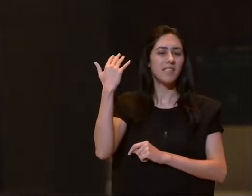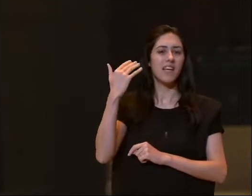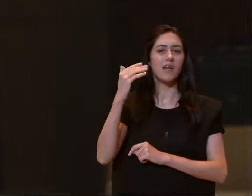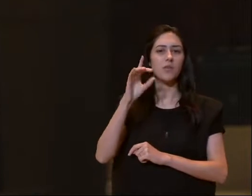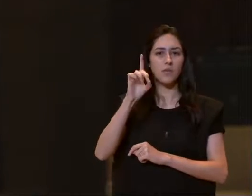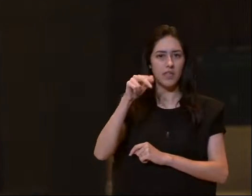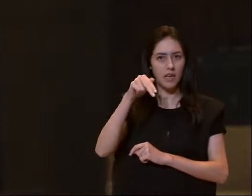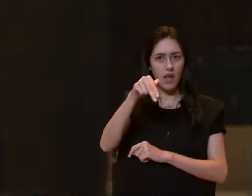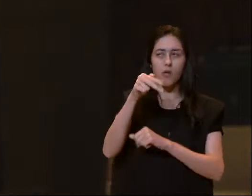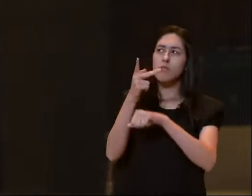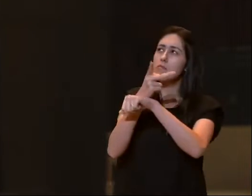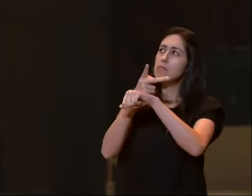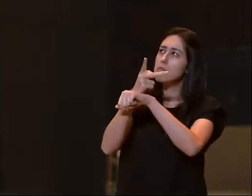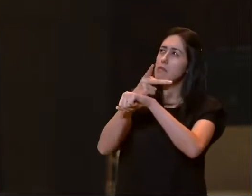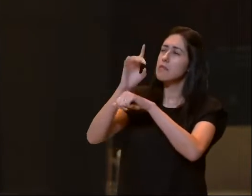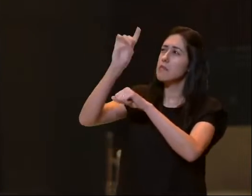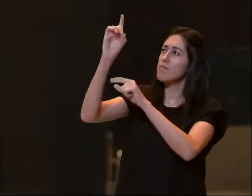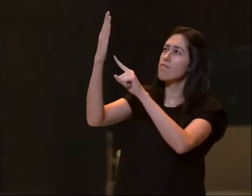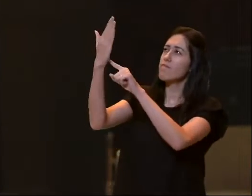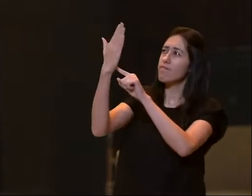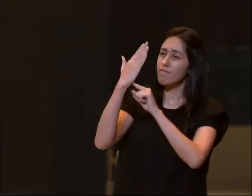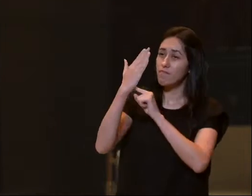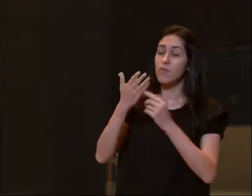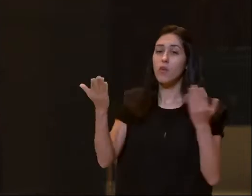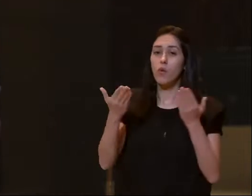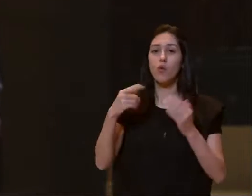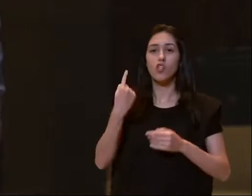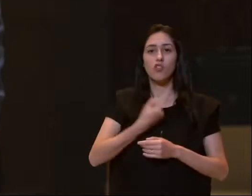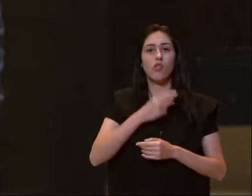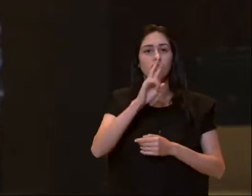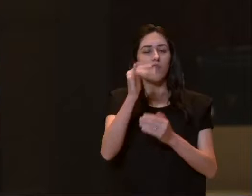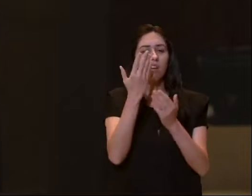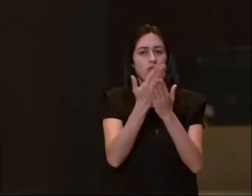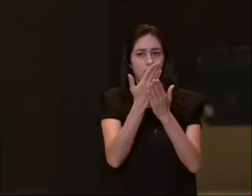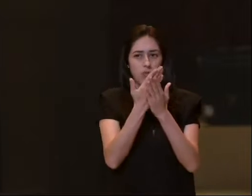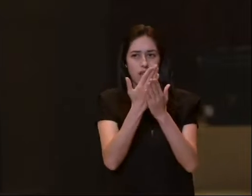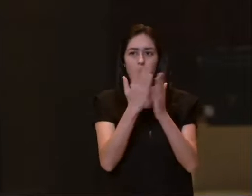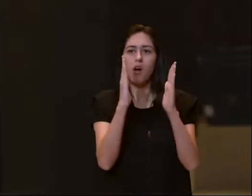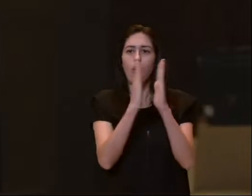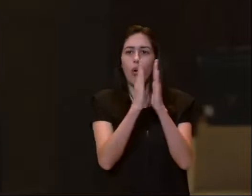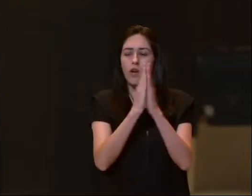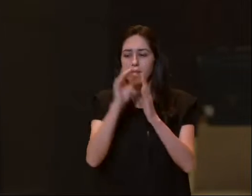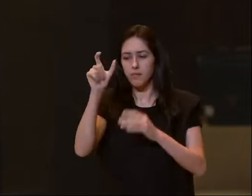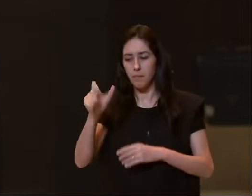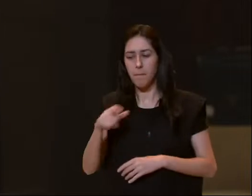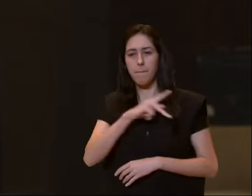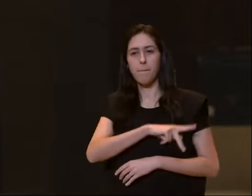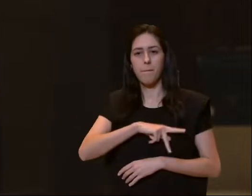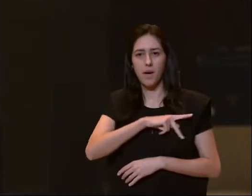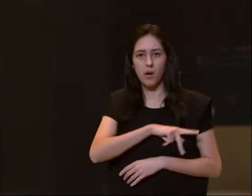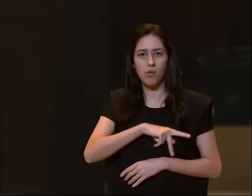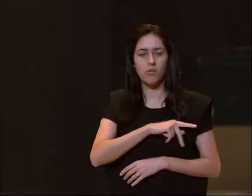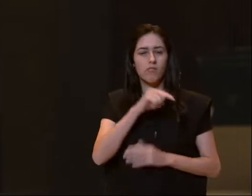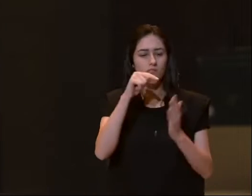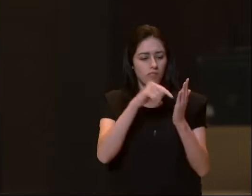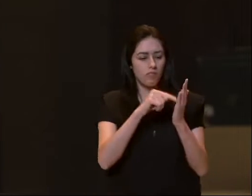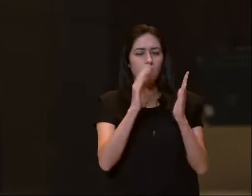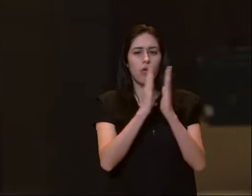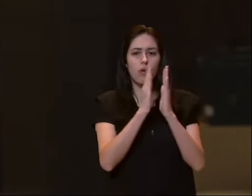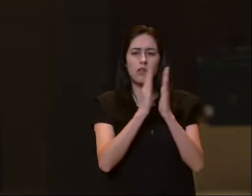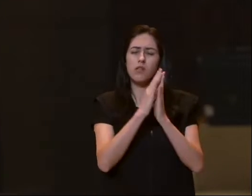E hoje nós vamos estudar a oração de Paulo. E para mim essa oração ela é muito